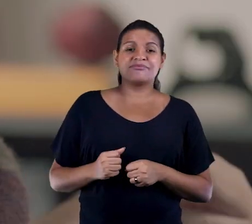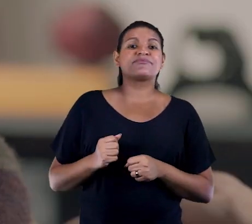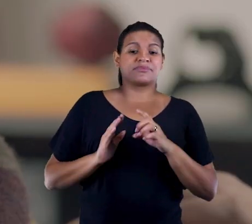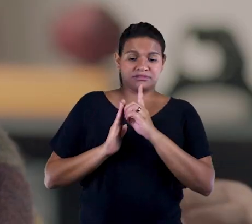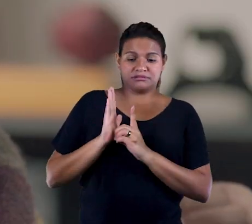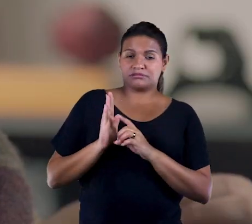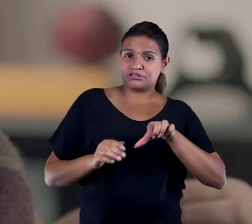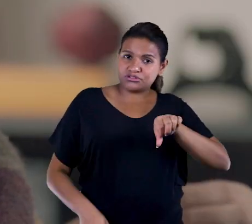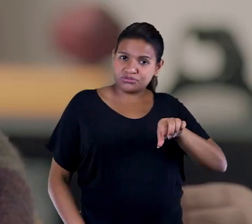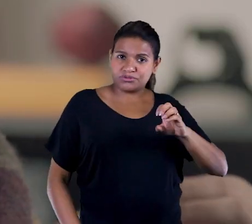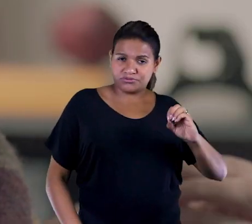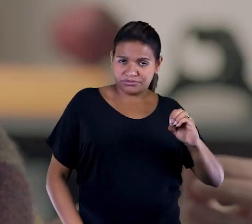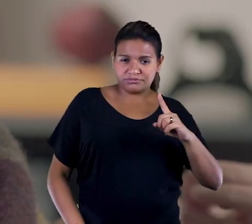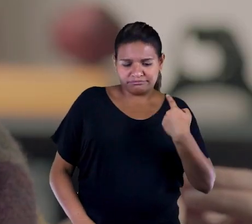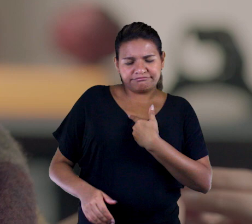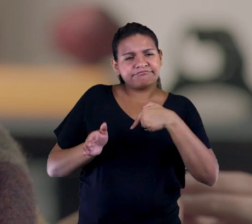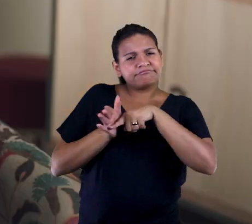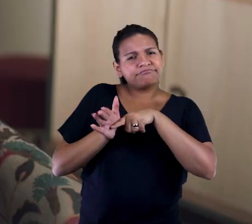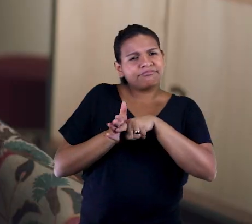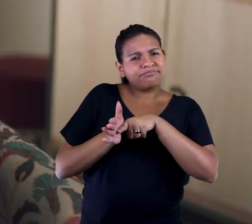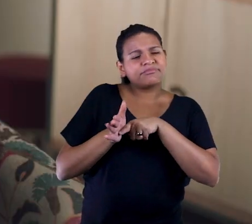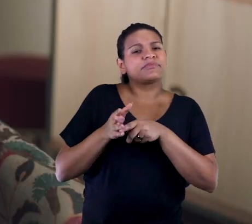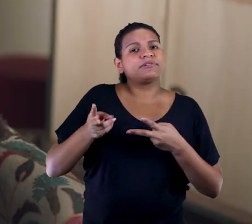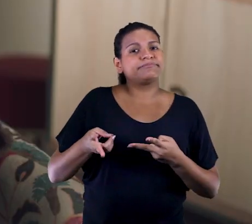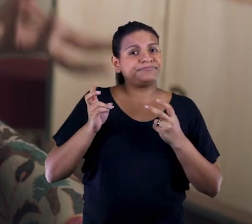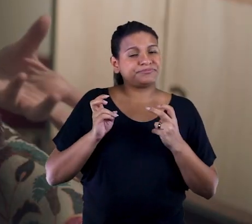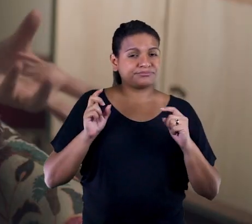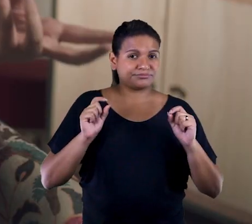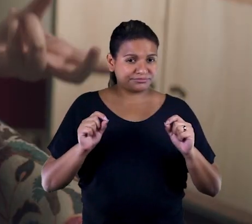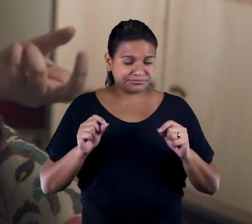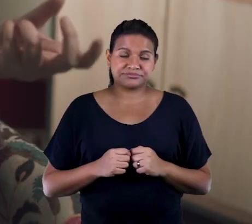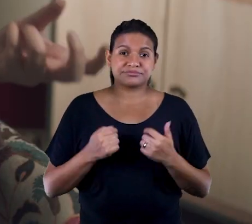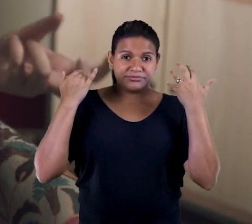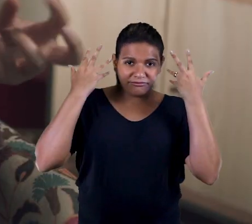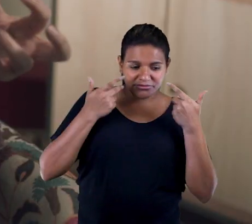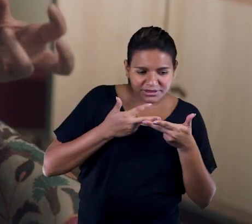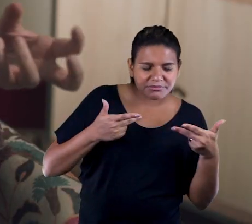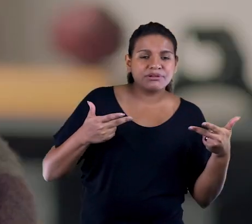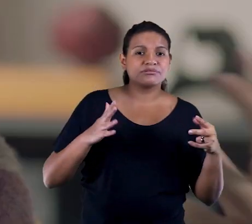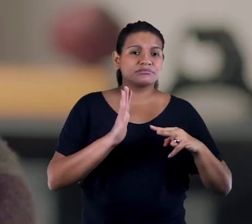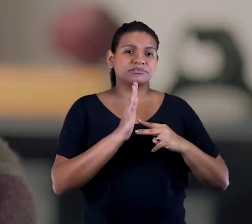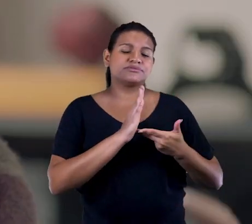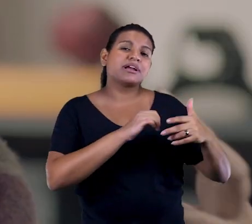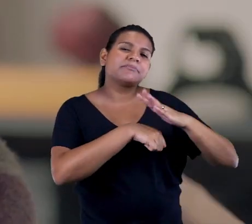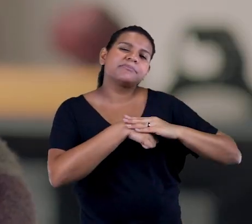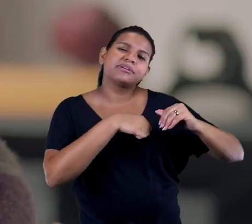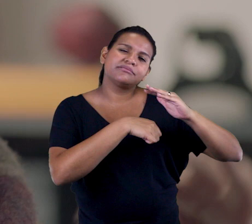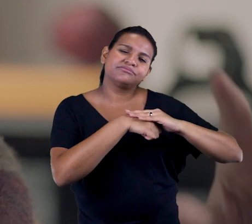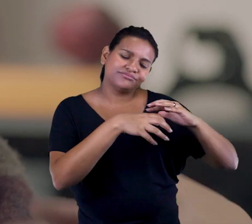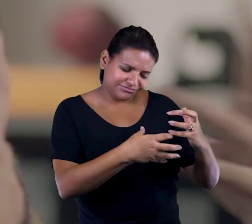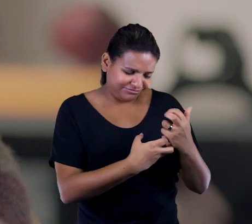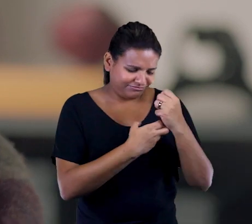90, a gente conseguiu ver e observar que nós utilizamos o animal como uma figura de apego. A partir disso, a